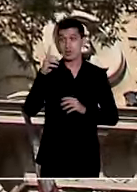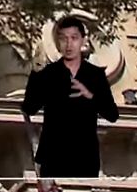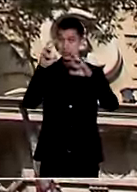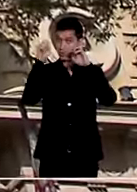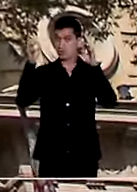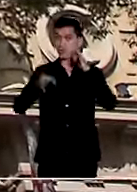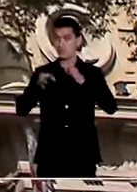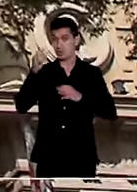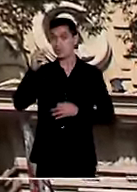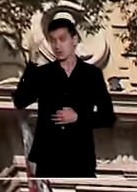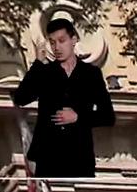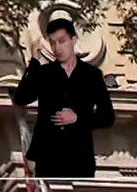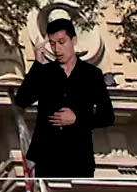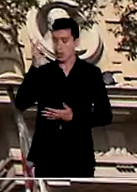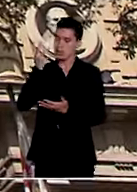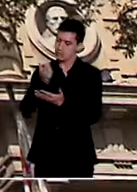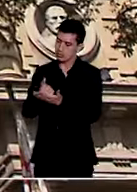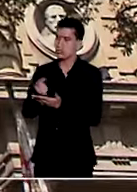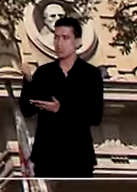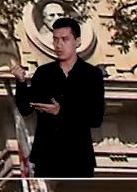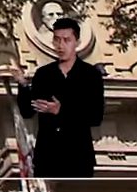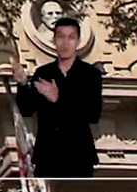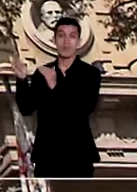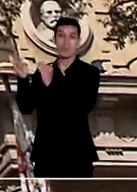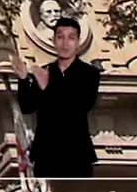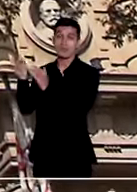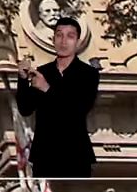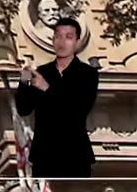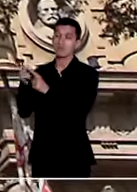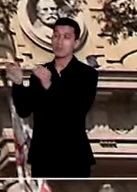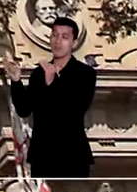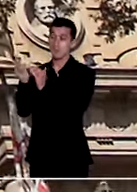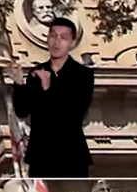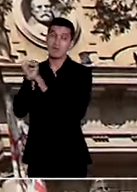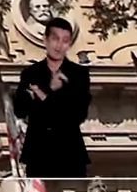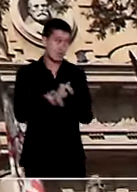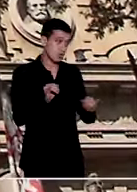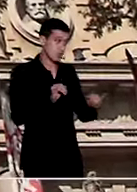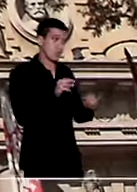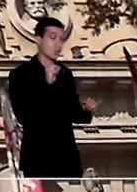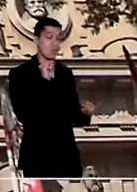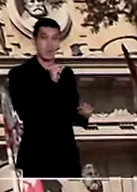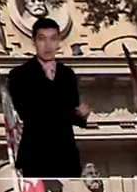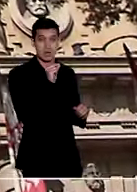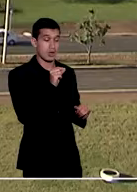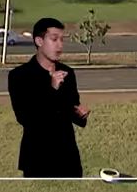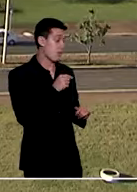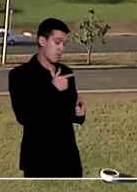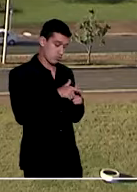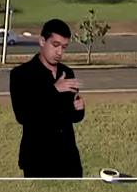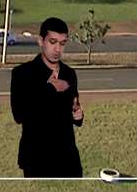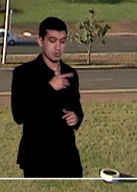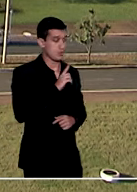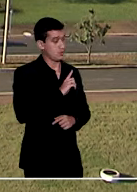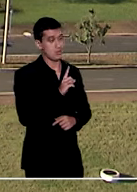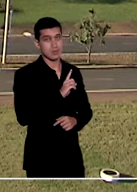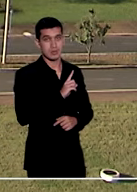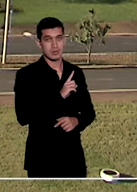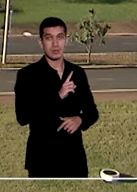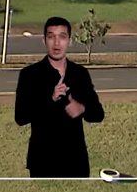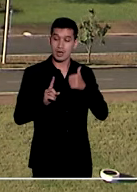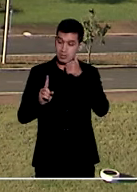Paulo deu provimento à apelação do banco por considerar que ficou caracterizado o fortuito externo a mulher recorreu ao